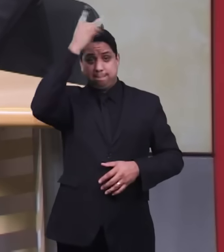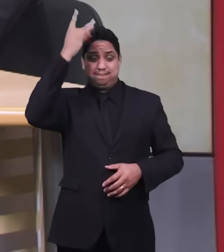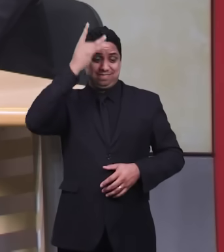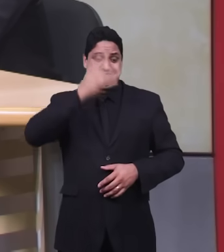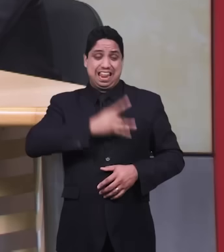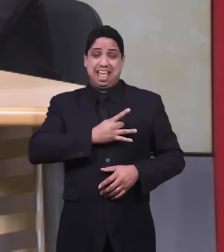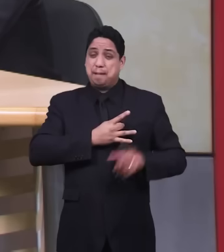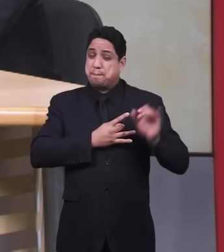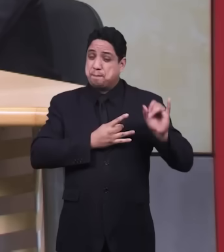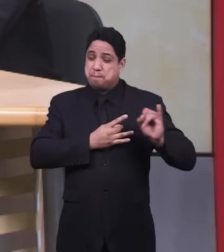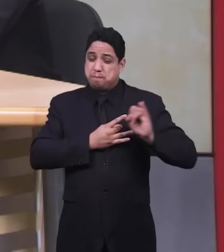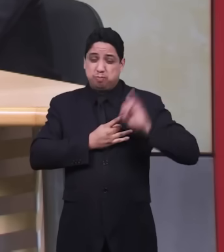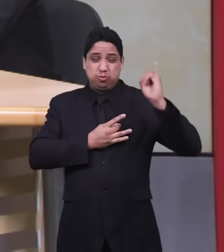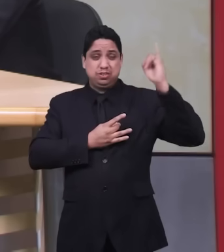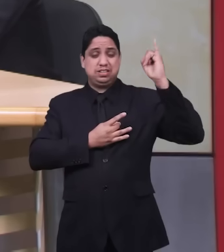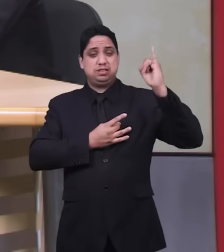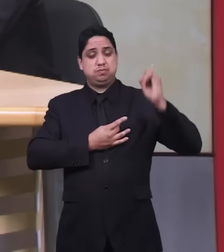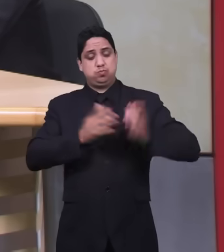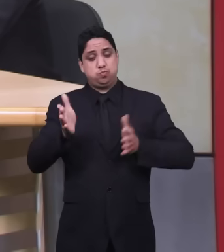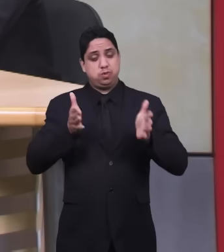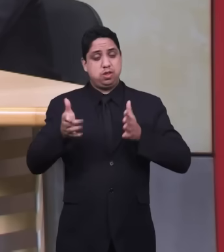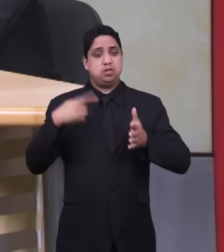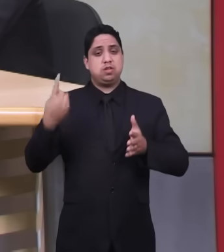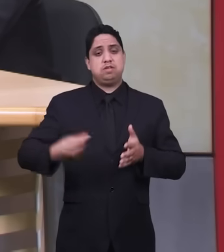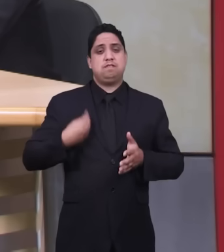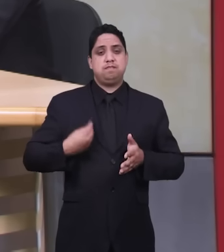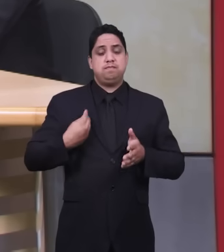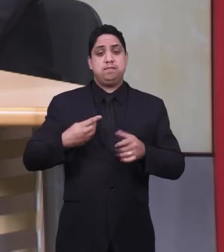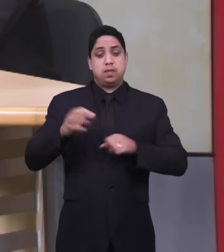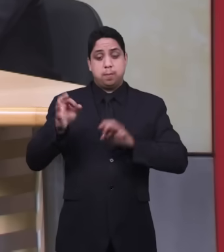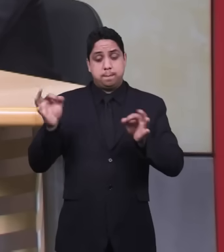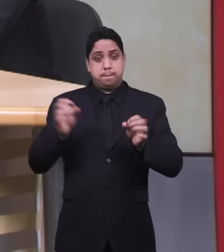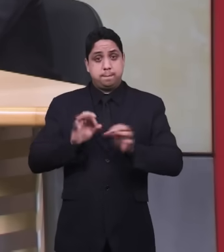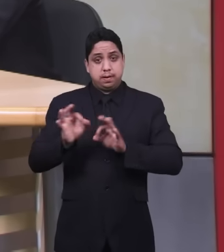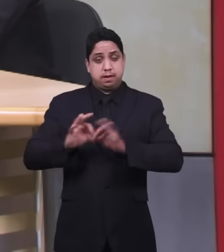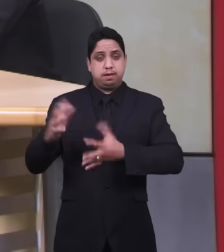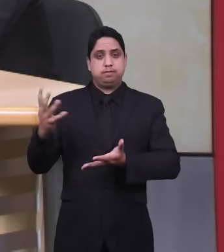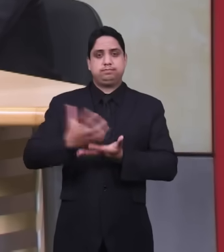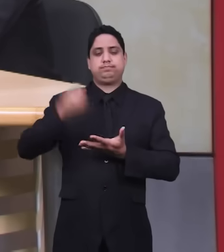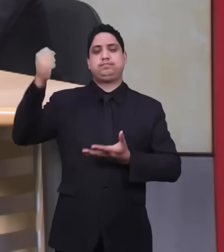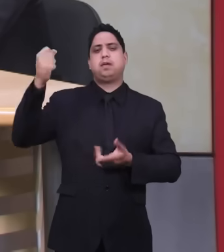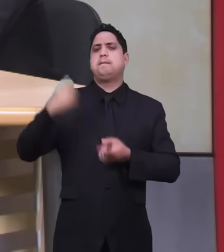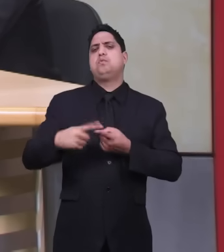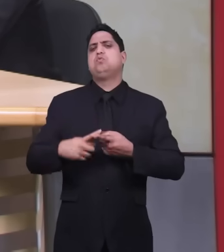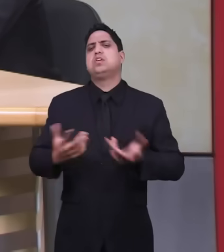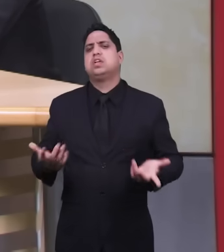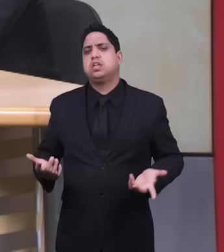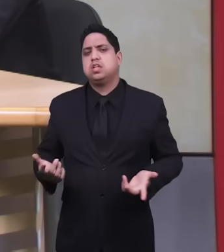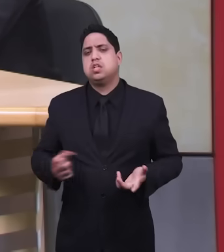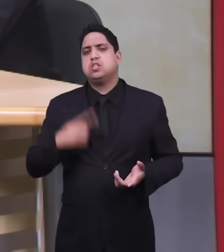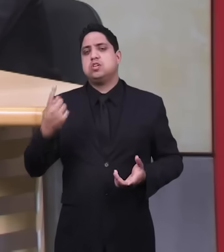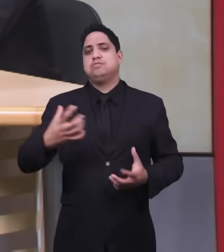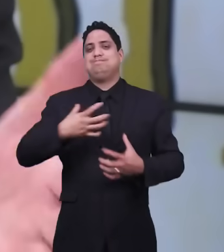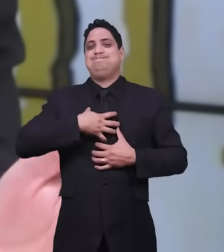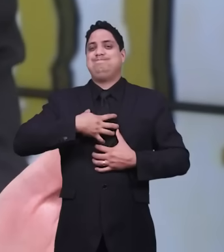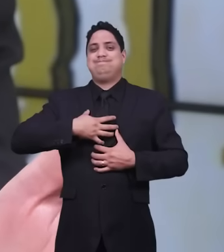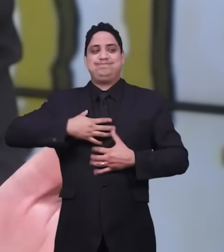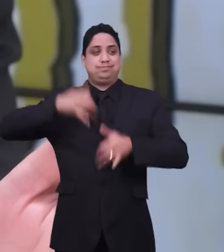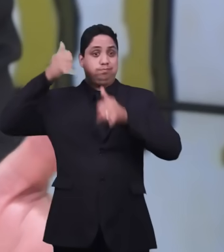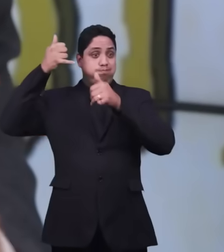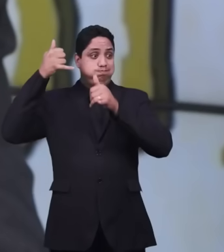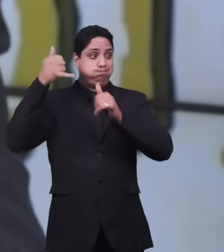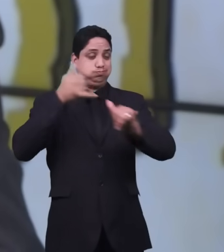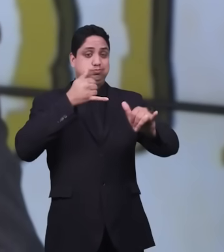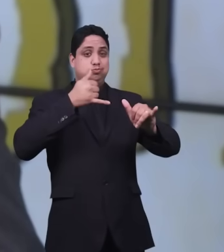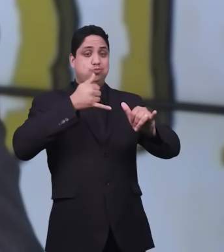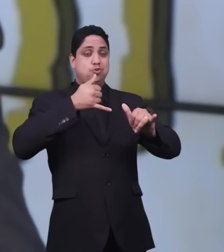tempo que nós vivemos, que é o tempo do breve, para preparo para o arrebatamento. Por quê? Porque vamos ouvir o som da trombeta.